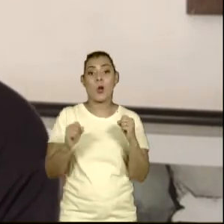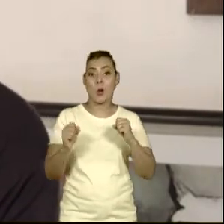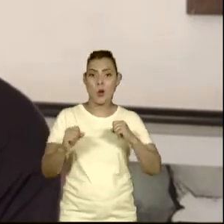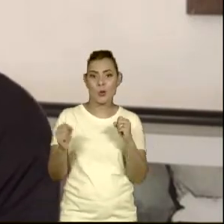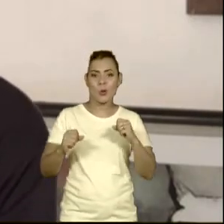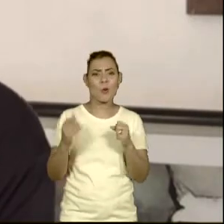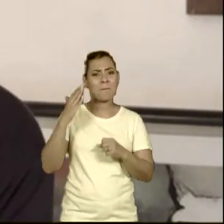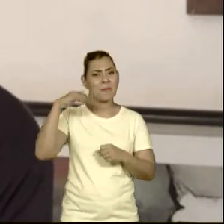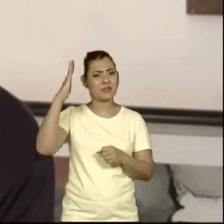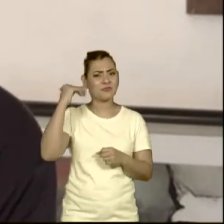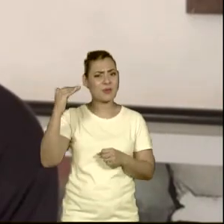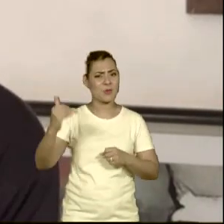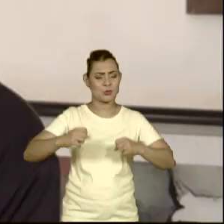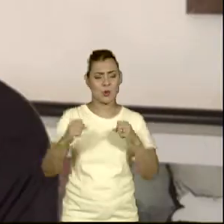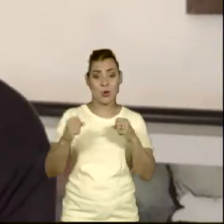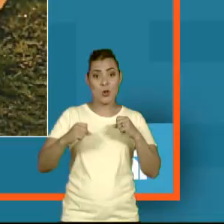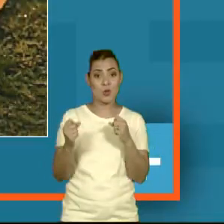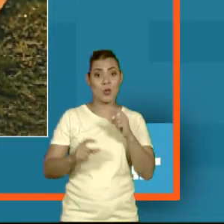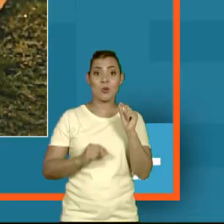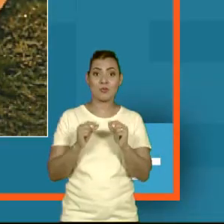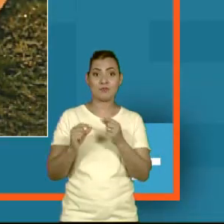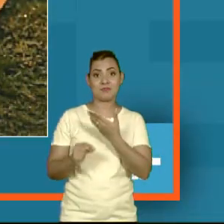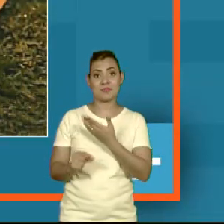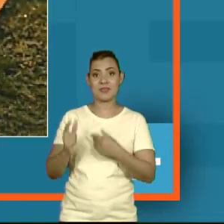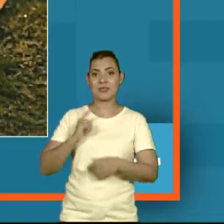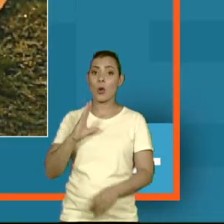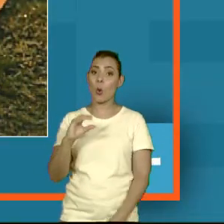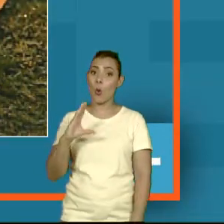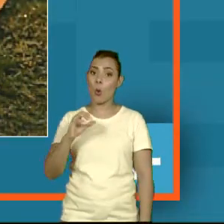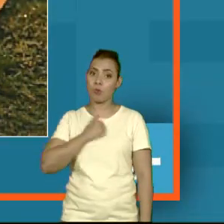um dos clipes mais famosos do Cocoricó, que é o Cocô,